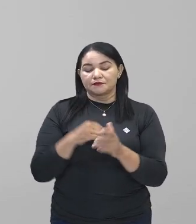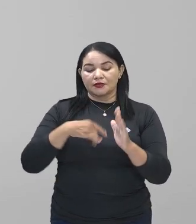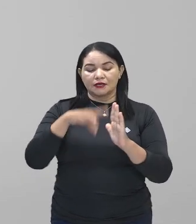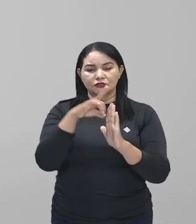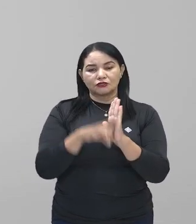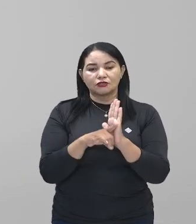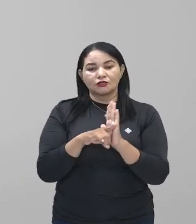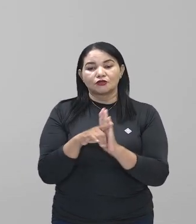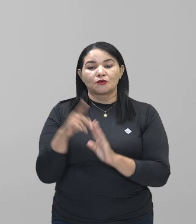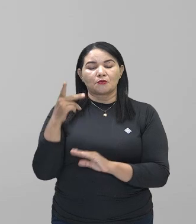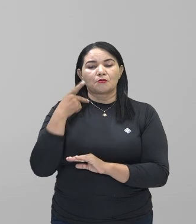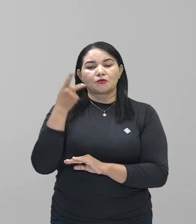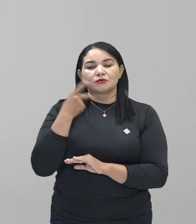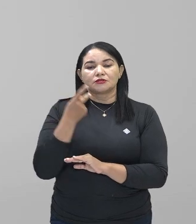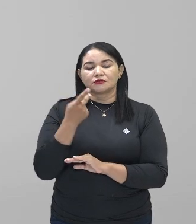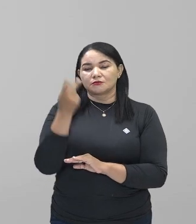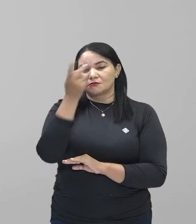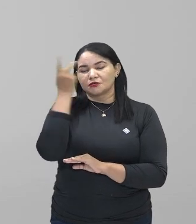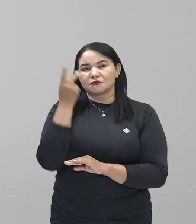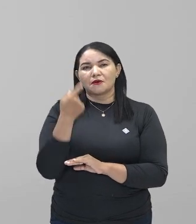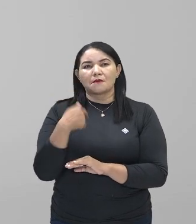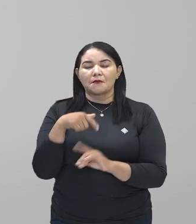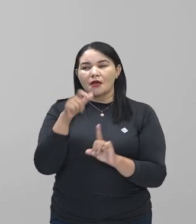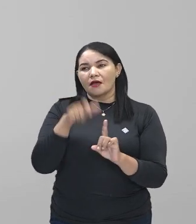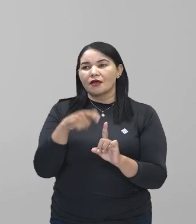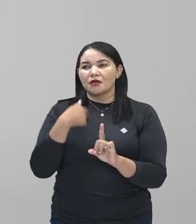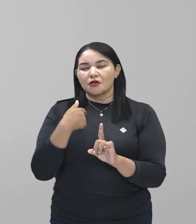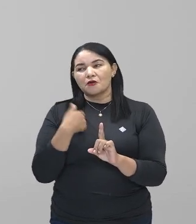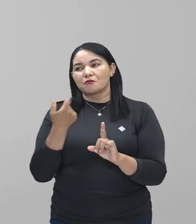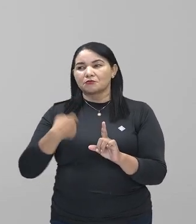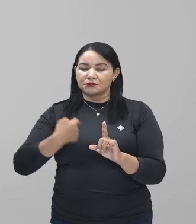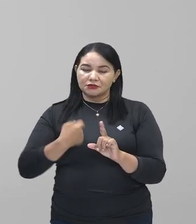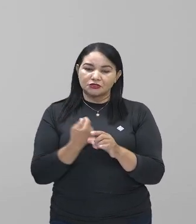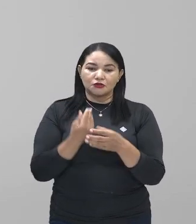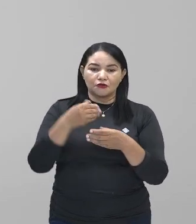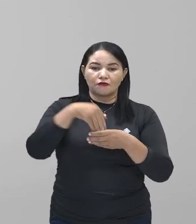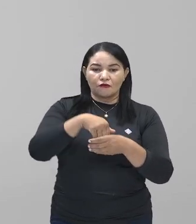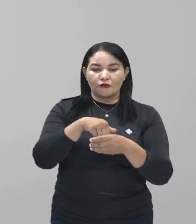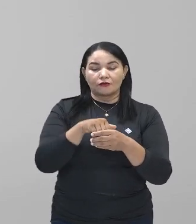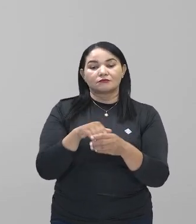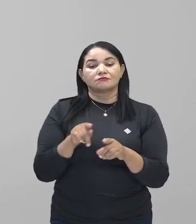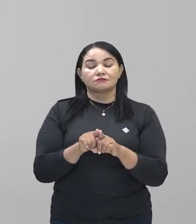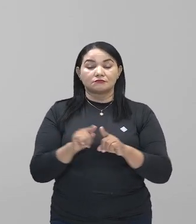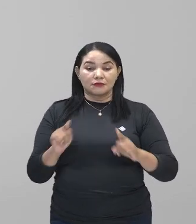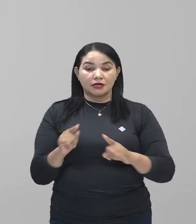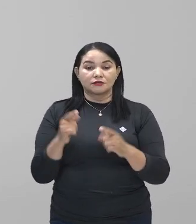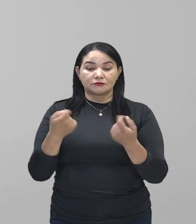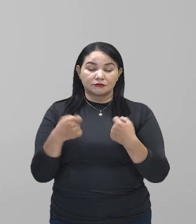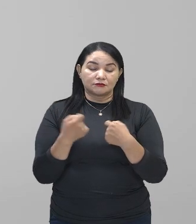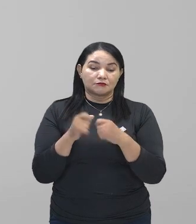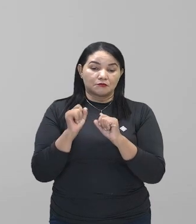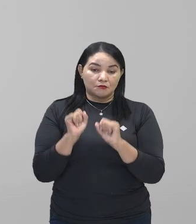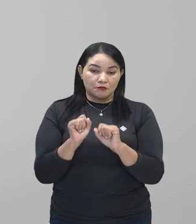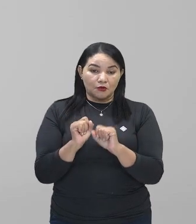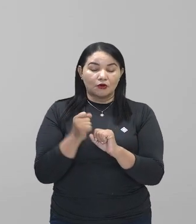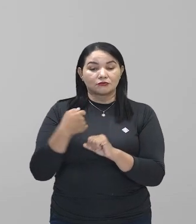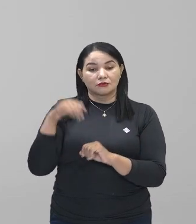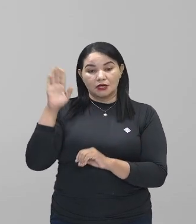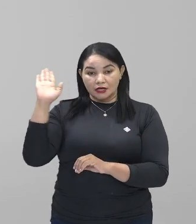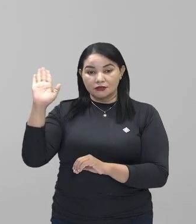cabeça é ser eleitor. Mas não é só ser eleitor. Você pode também ser votado, você pode ser